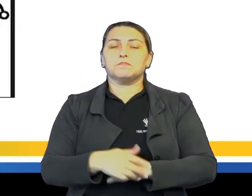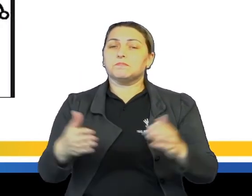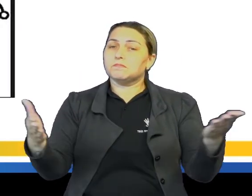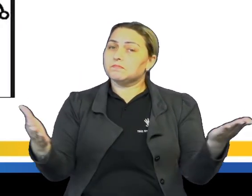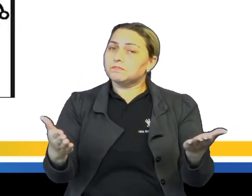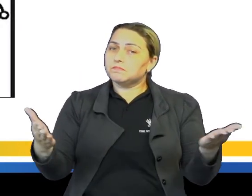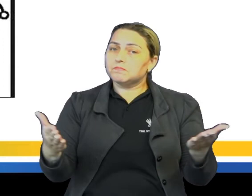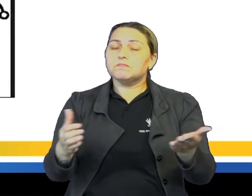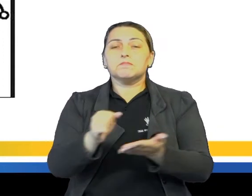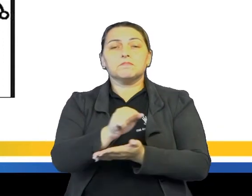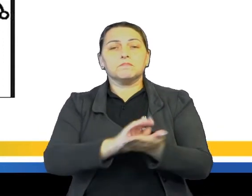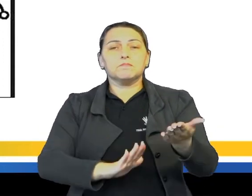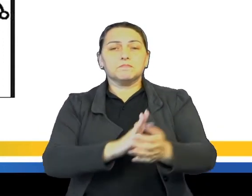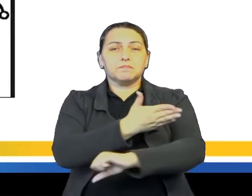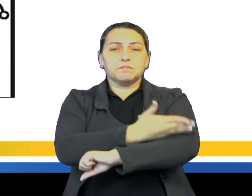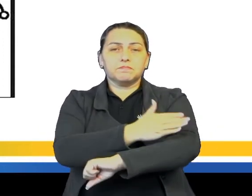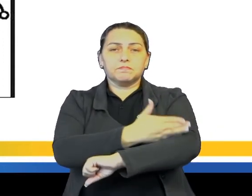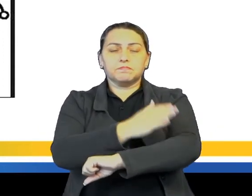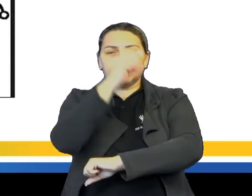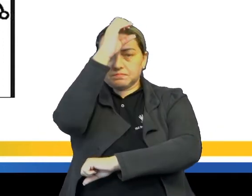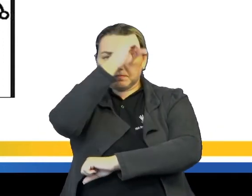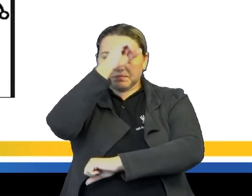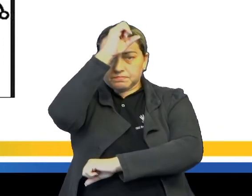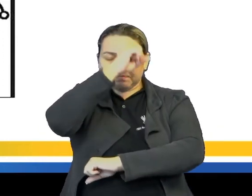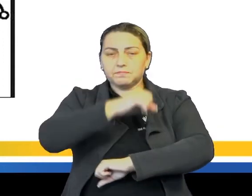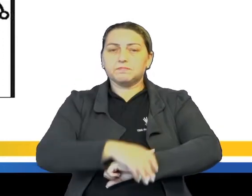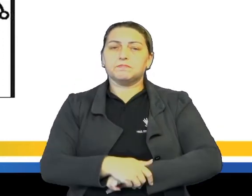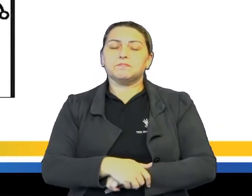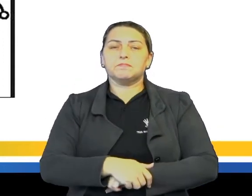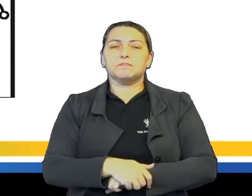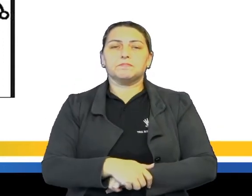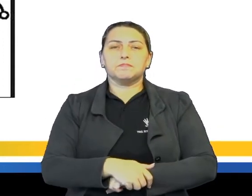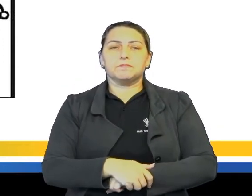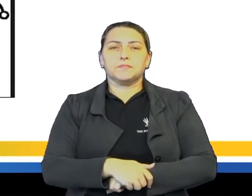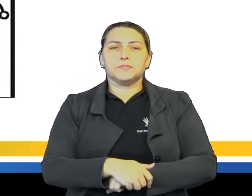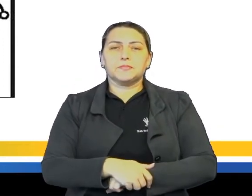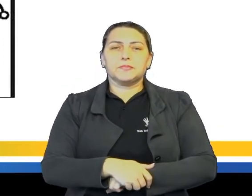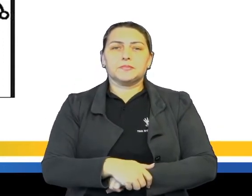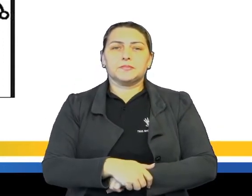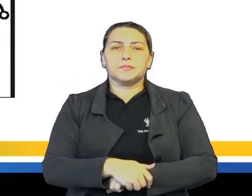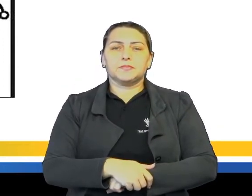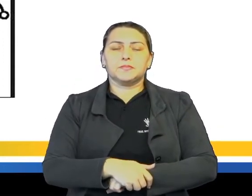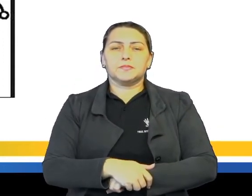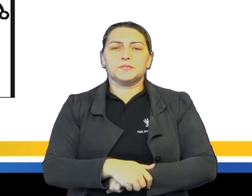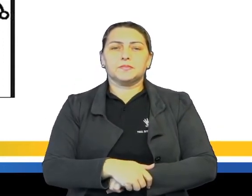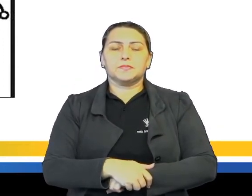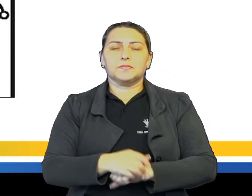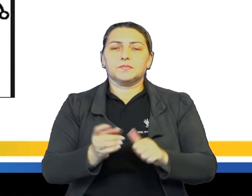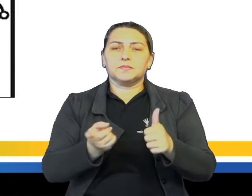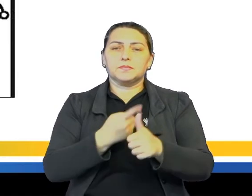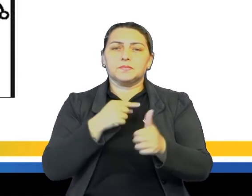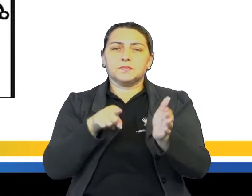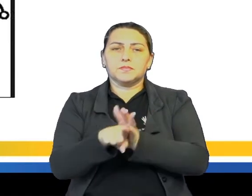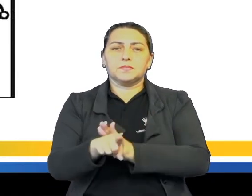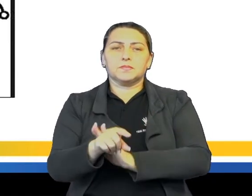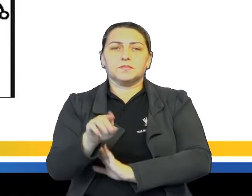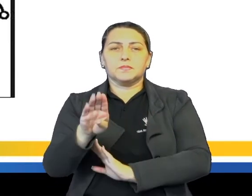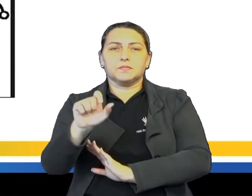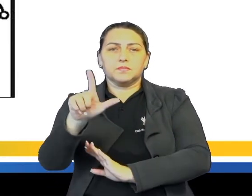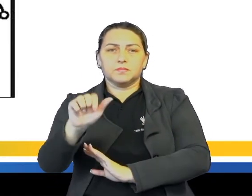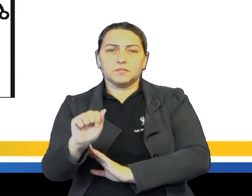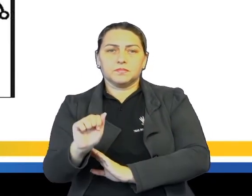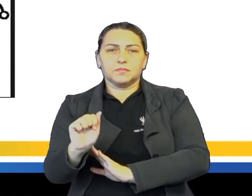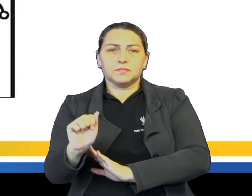Agora nós vamos colocar em prática tudo que a gente aprendeu no exercício, né? Coloquei essa primeira questão aqui.